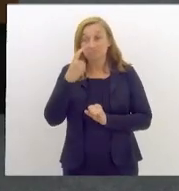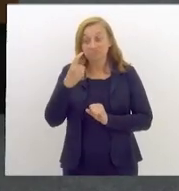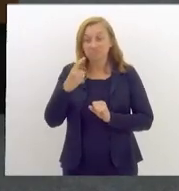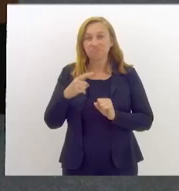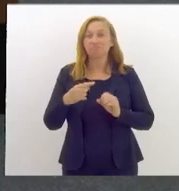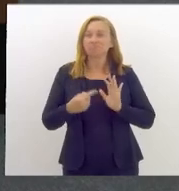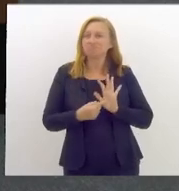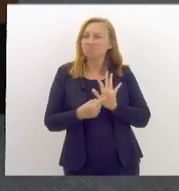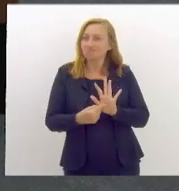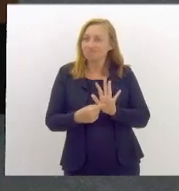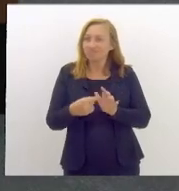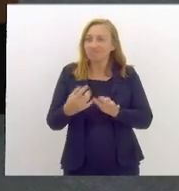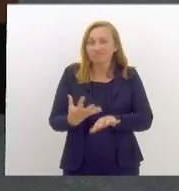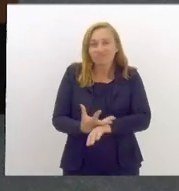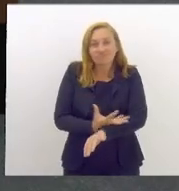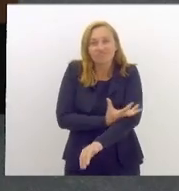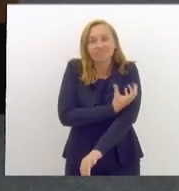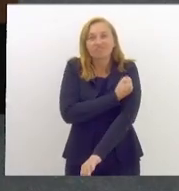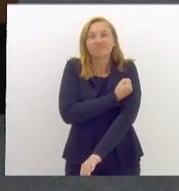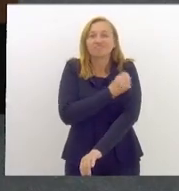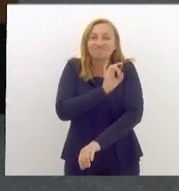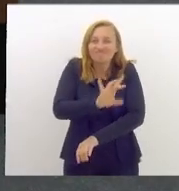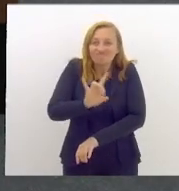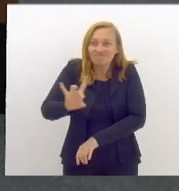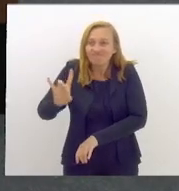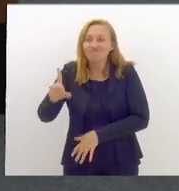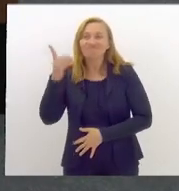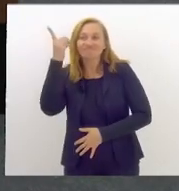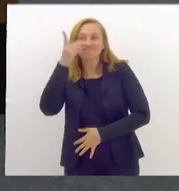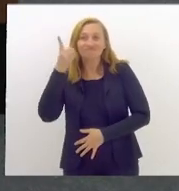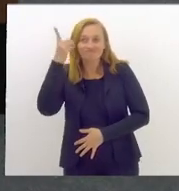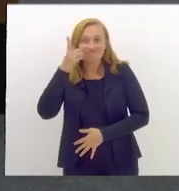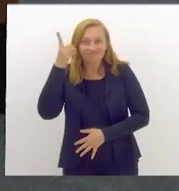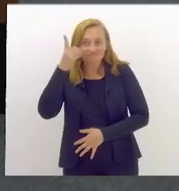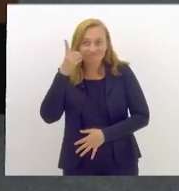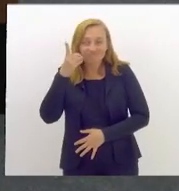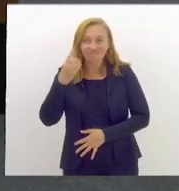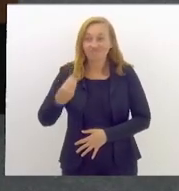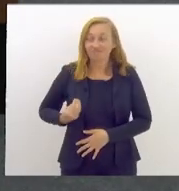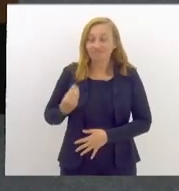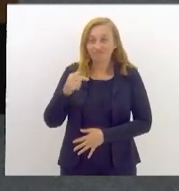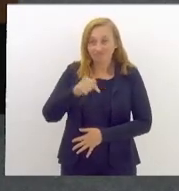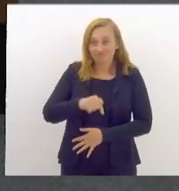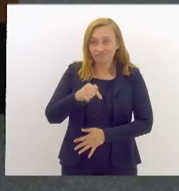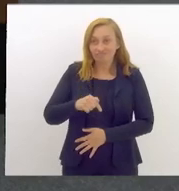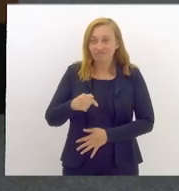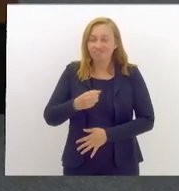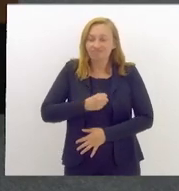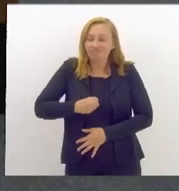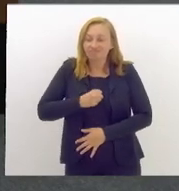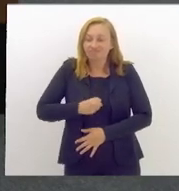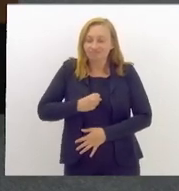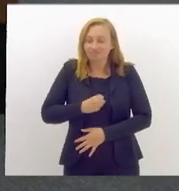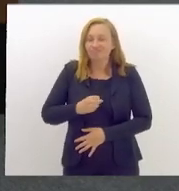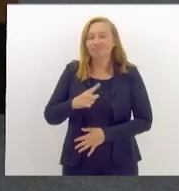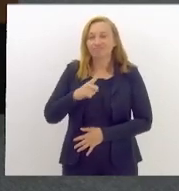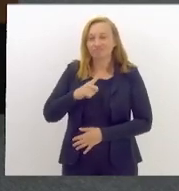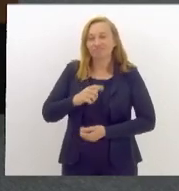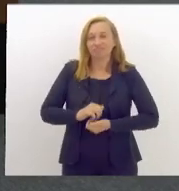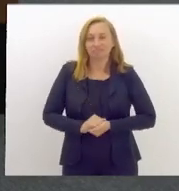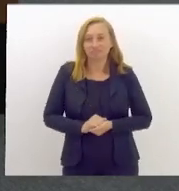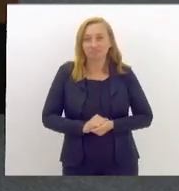demonstrações emocionadas de cada Deputado e deputada que passou por aqui quanta falta você vai fazer nessa casa